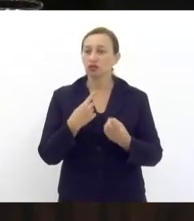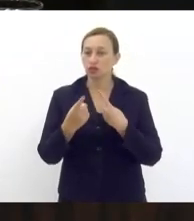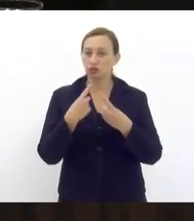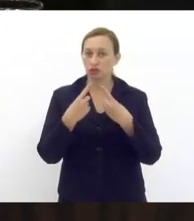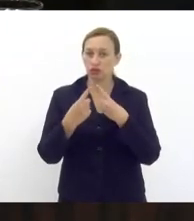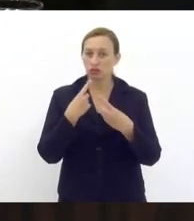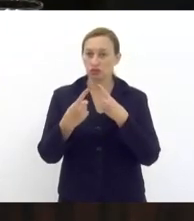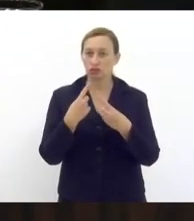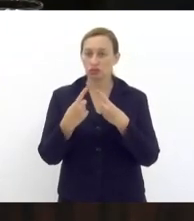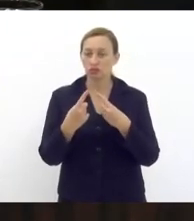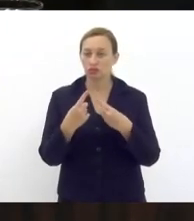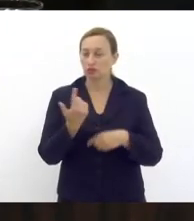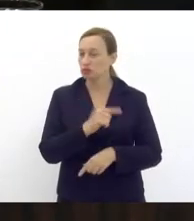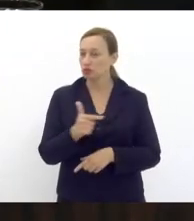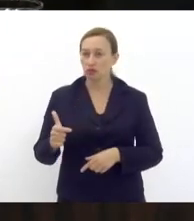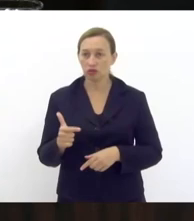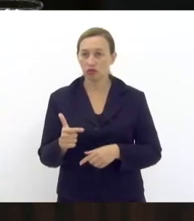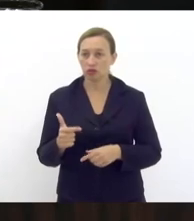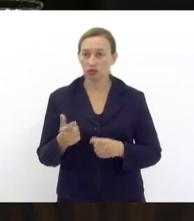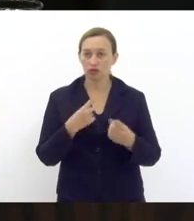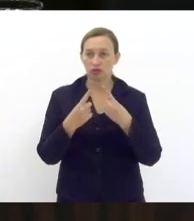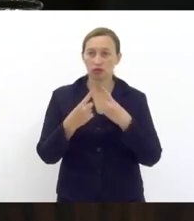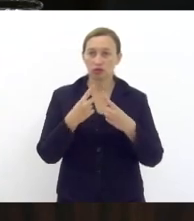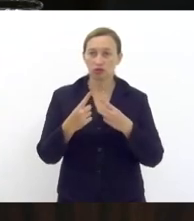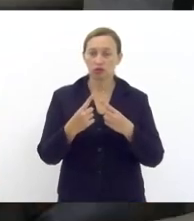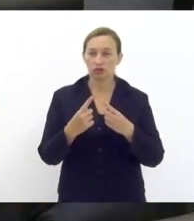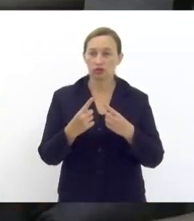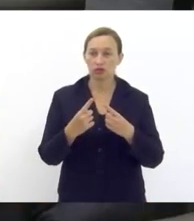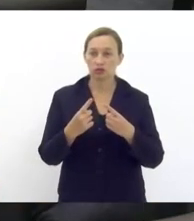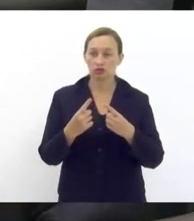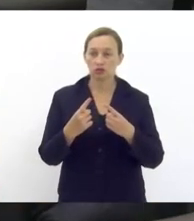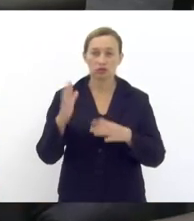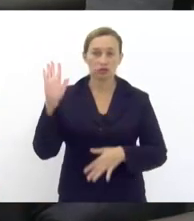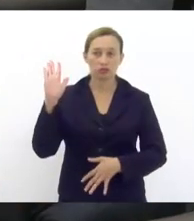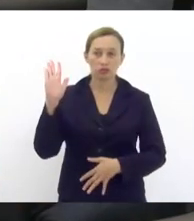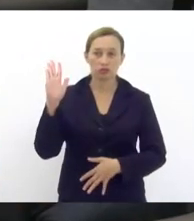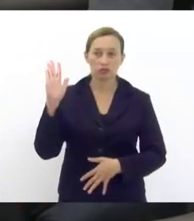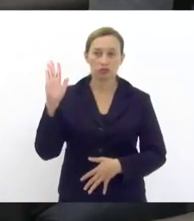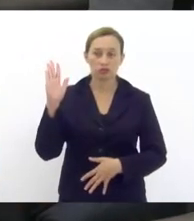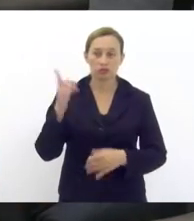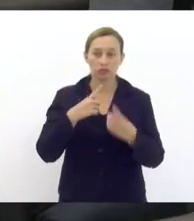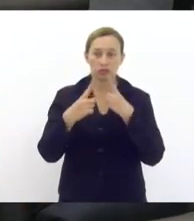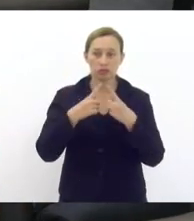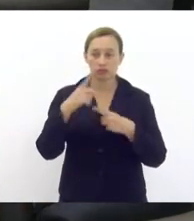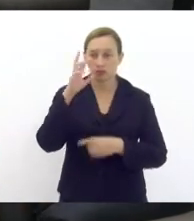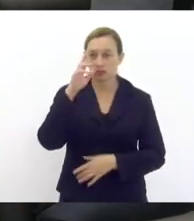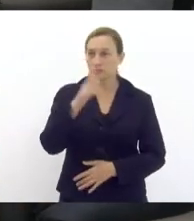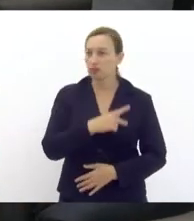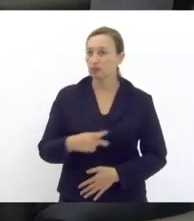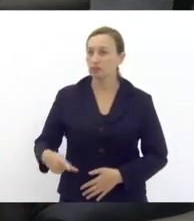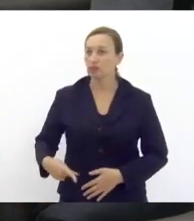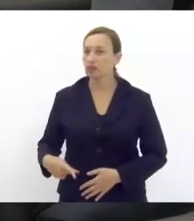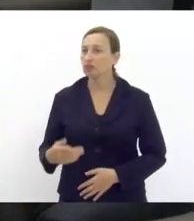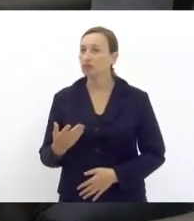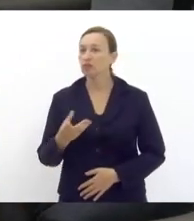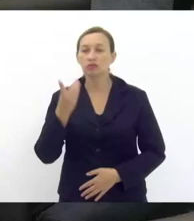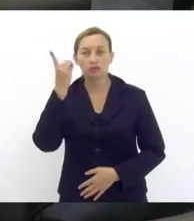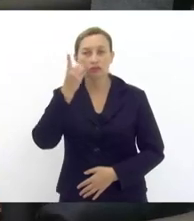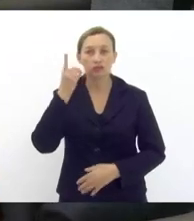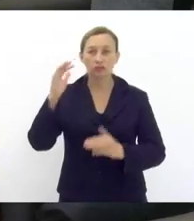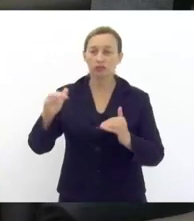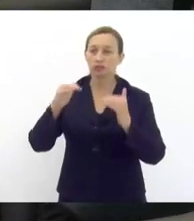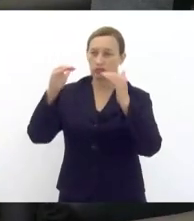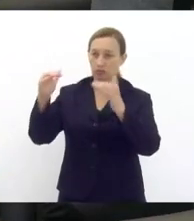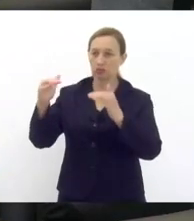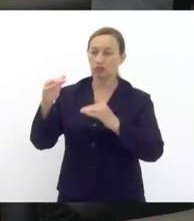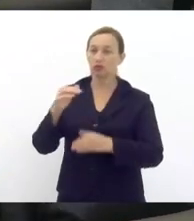discussão. Não havendo com quem discutir. Para discutir, presidente. Para discutir, nosso nobre deputado. Se o